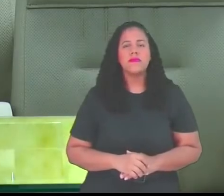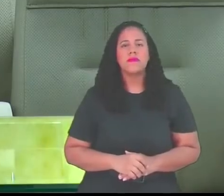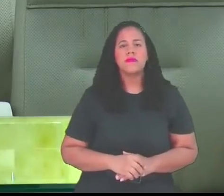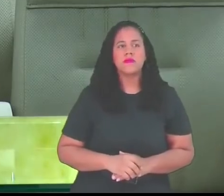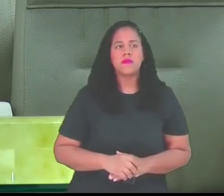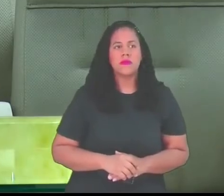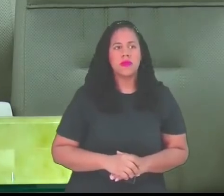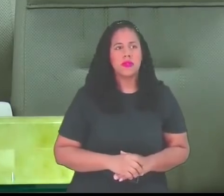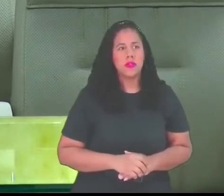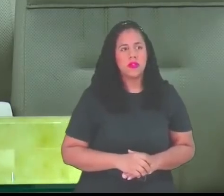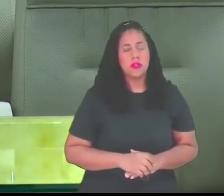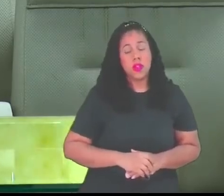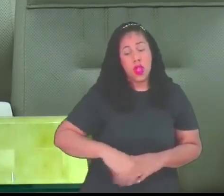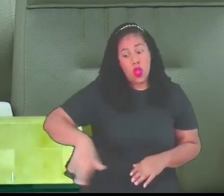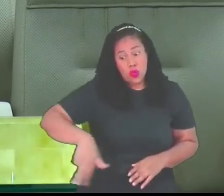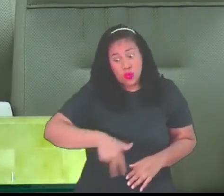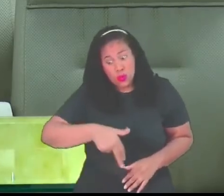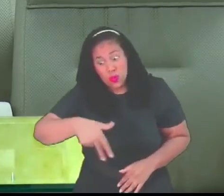Correu do anjo,